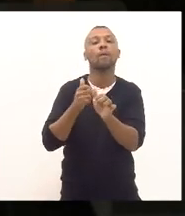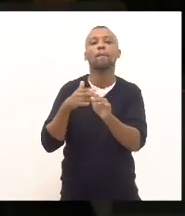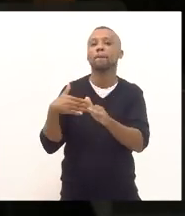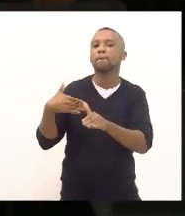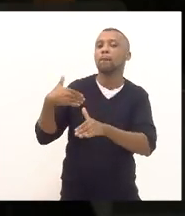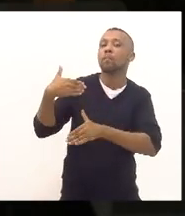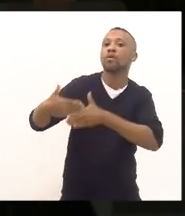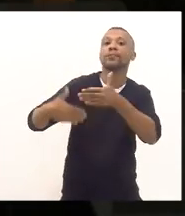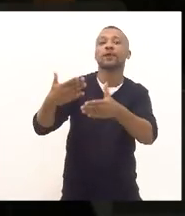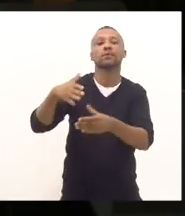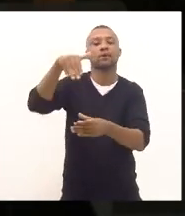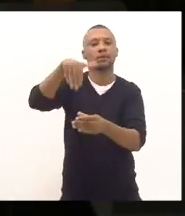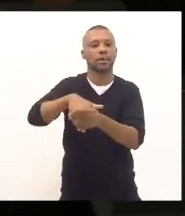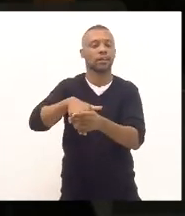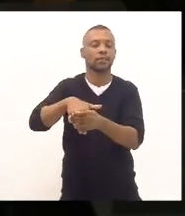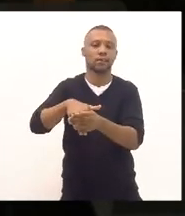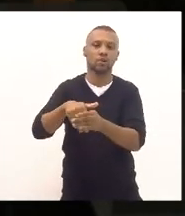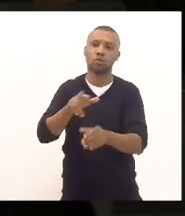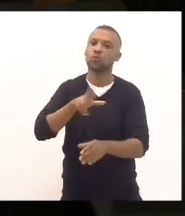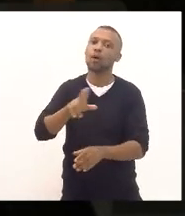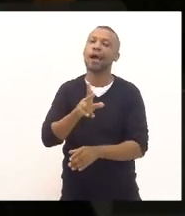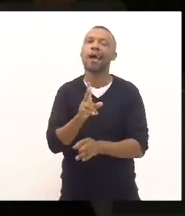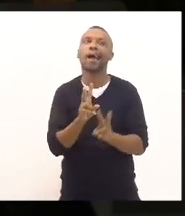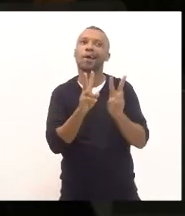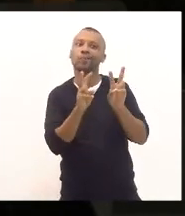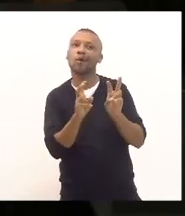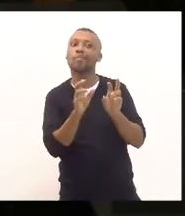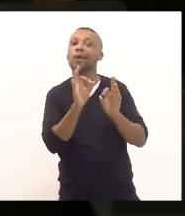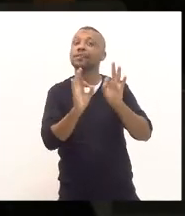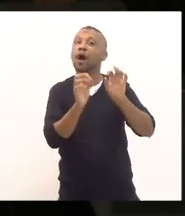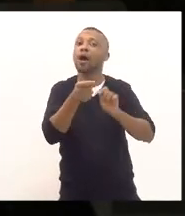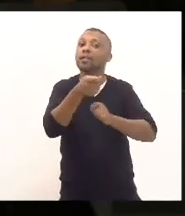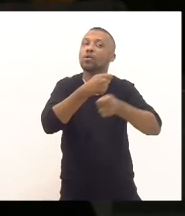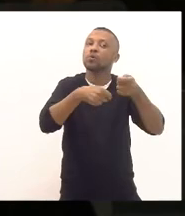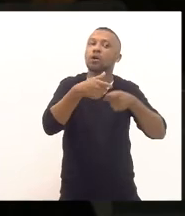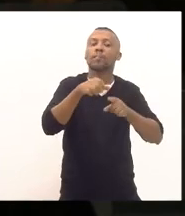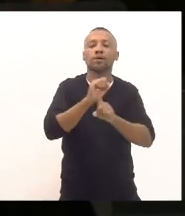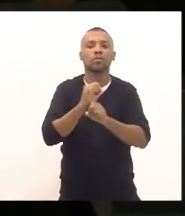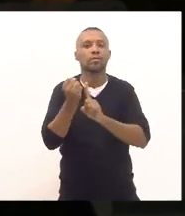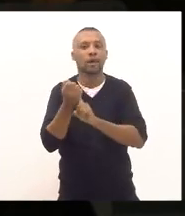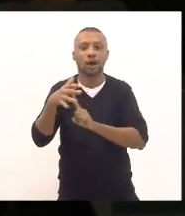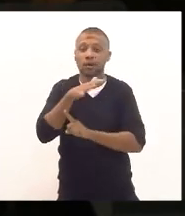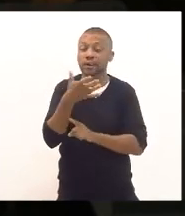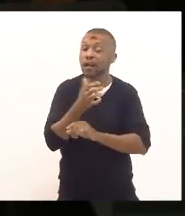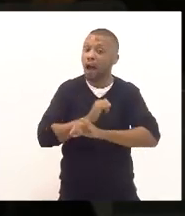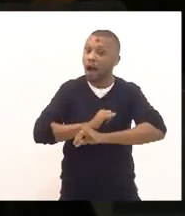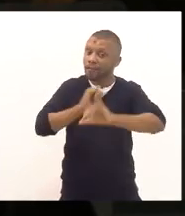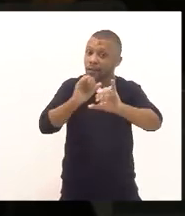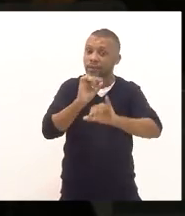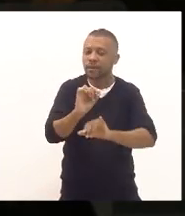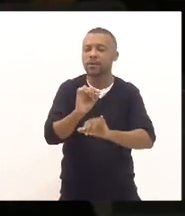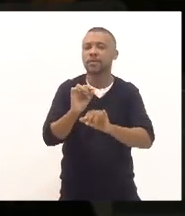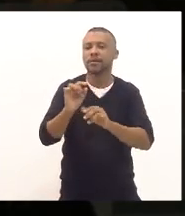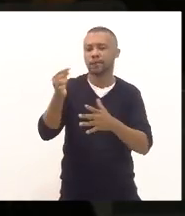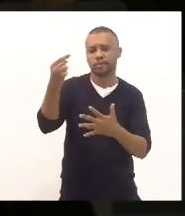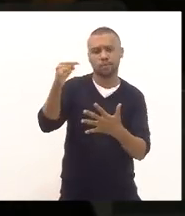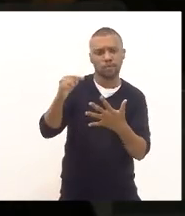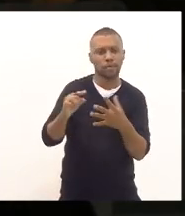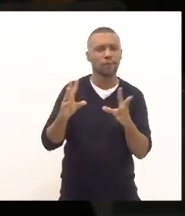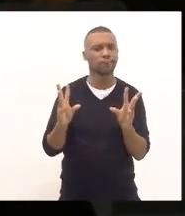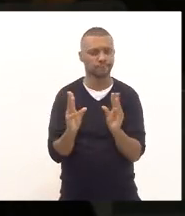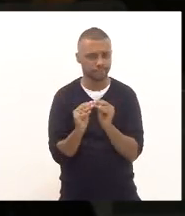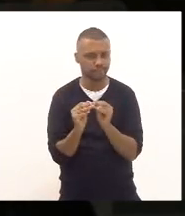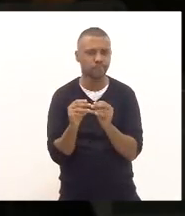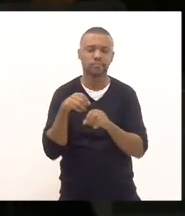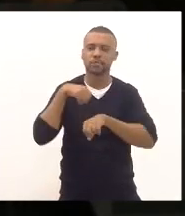eleitoral não enorme em da ordem econômica e social eu queria deixar aqui as suas observações sobre